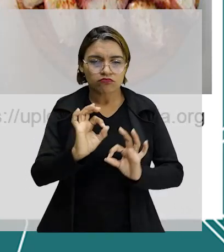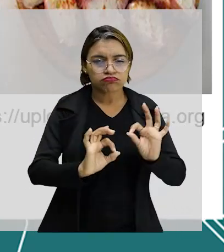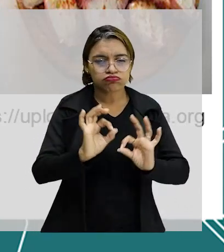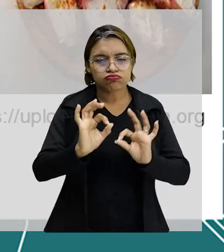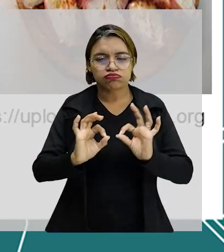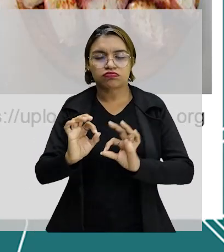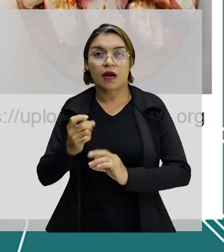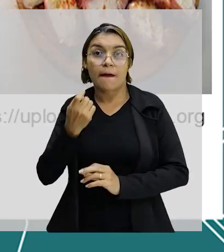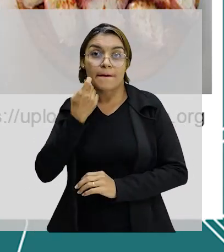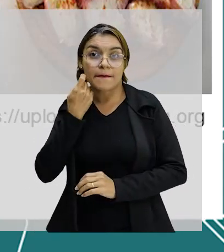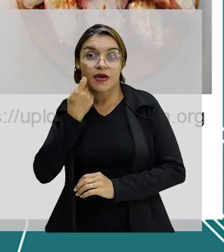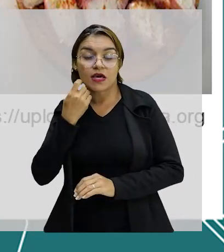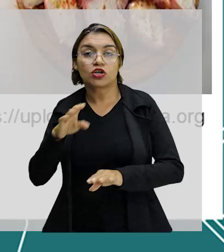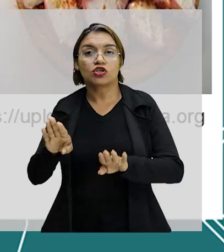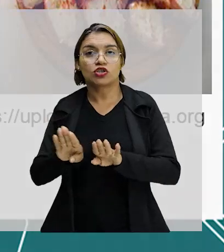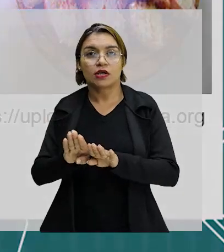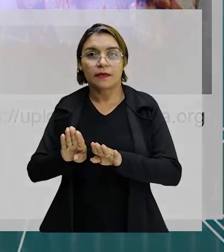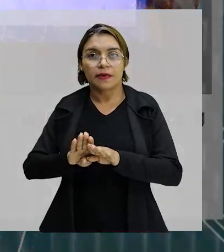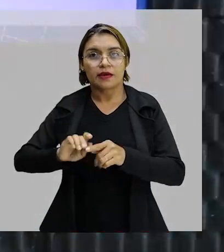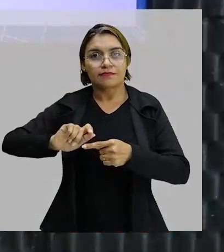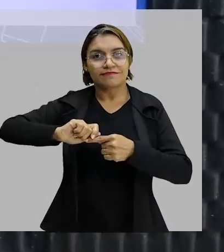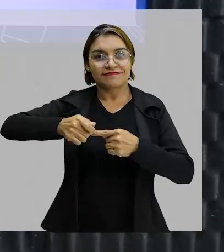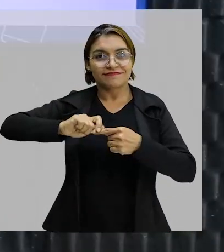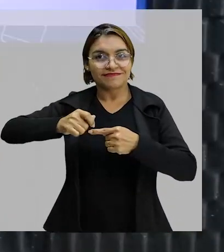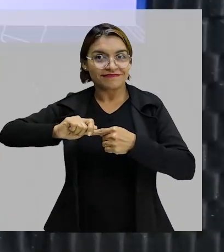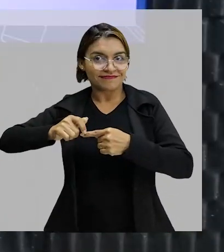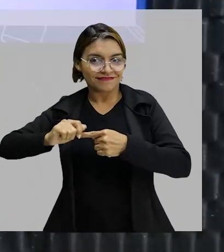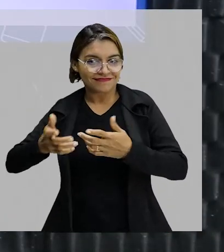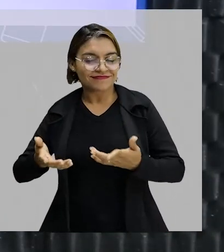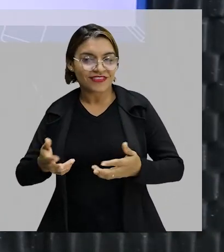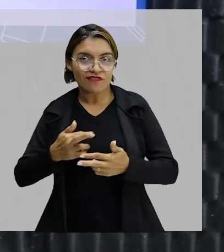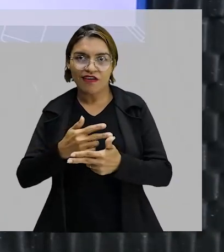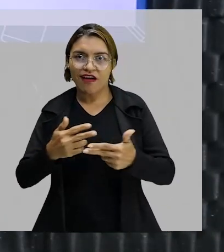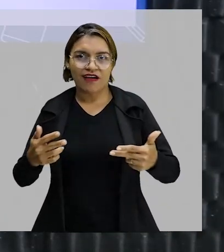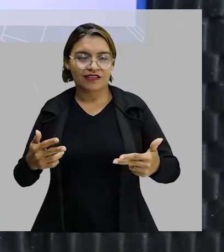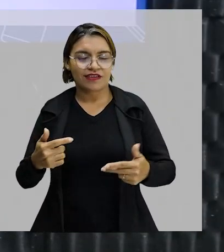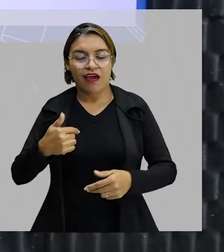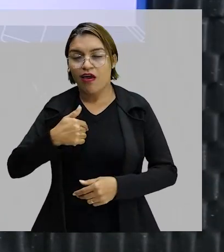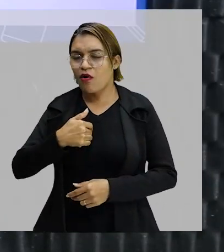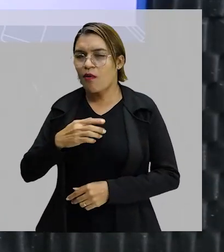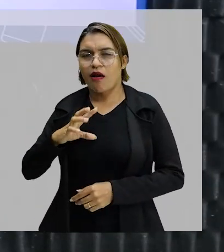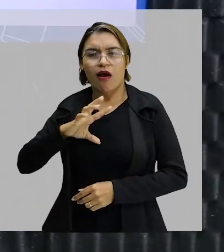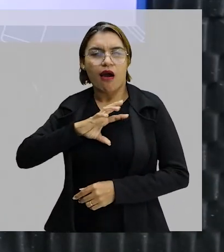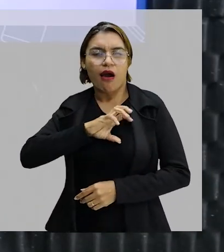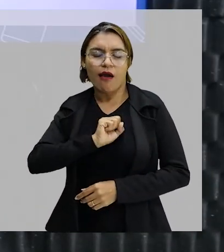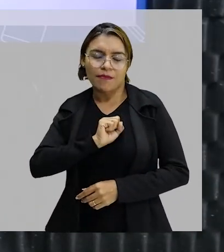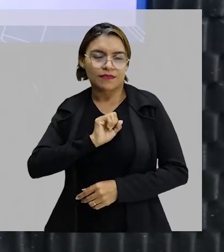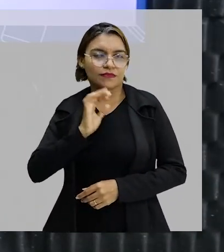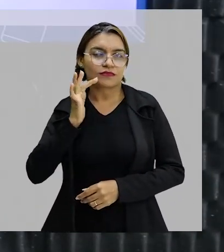com peixe e mariscos. Eu ia me dar bem, eu amo peixes e mariscos, eu ia adorar estar na Galícia.